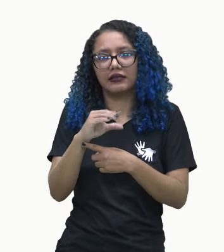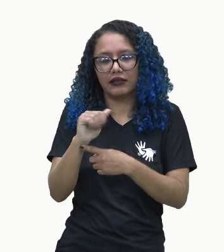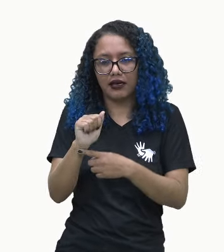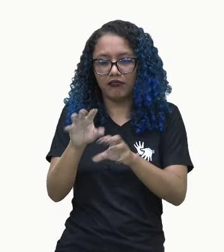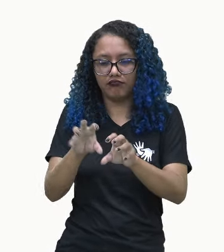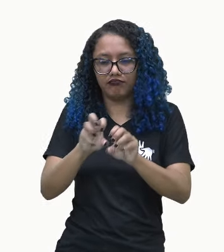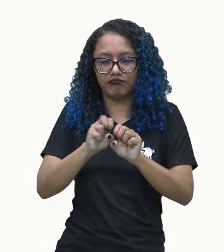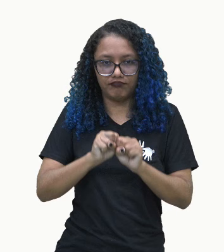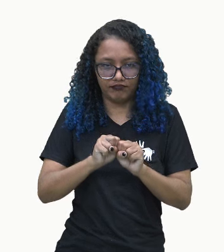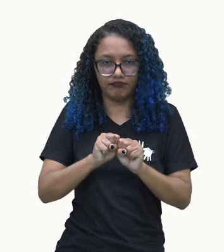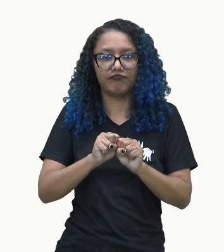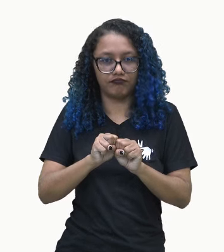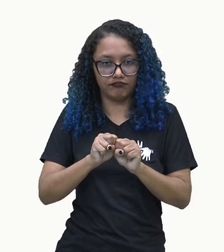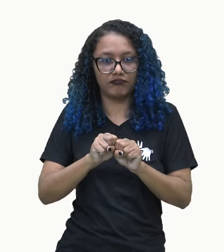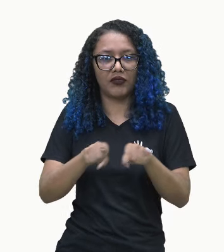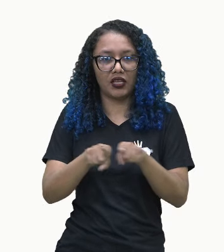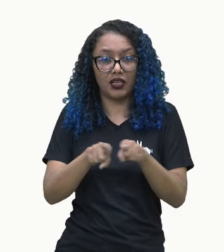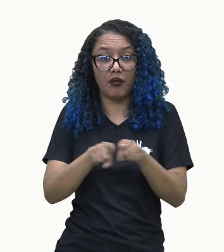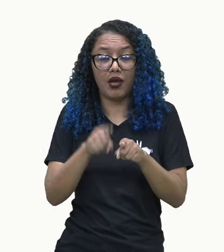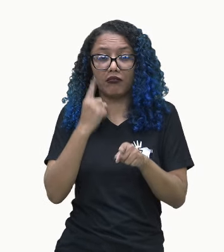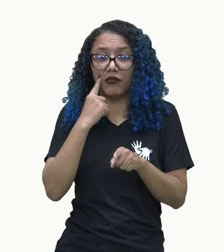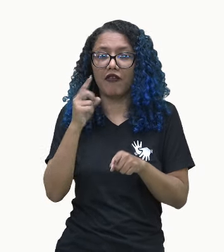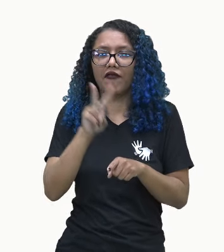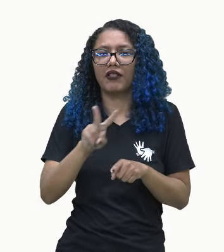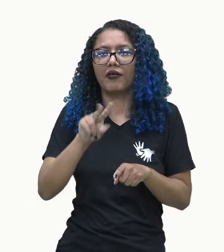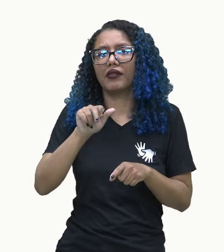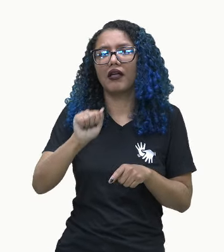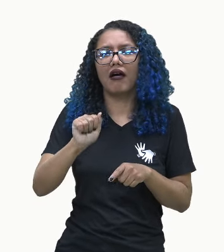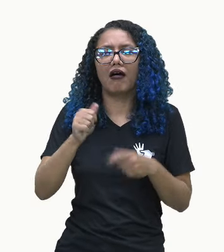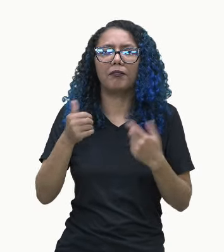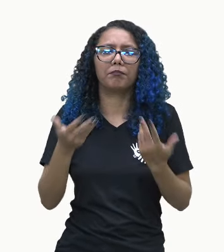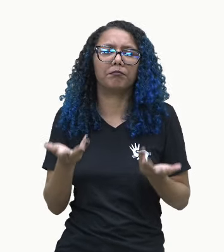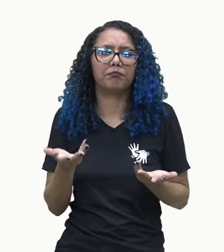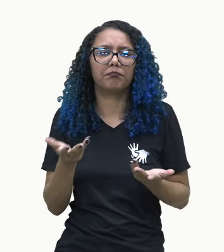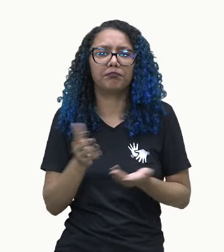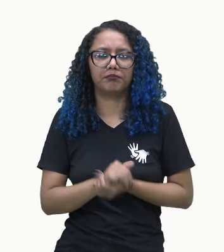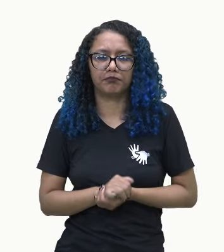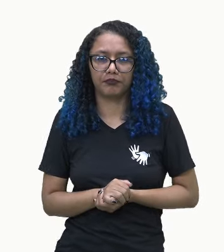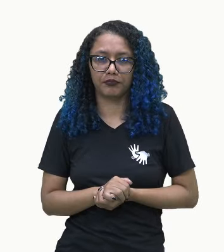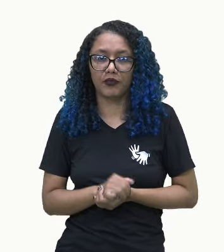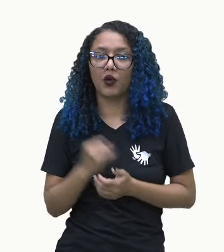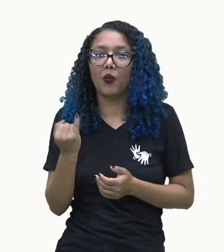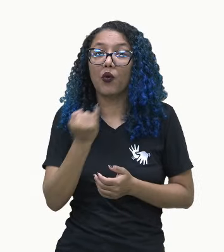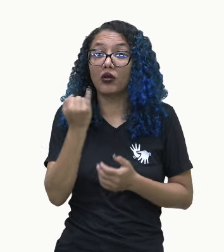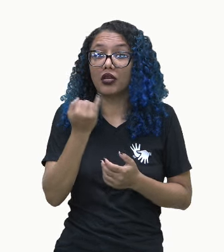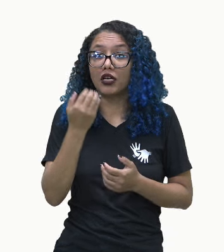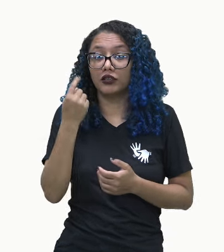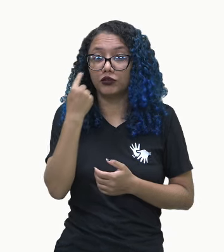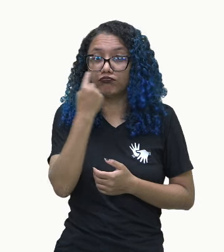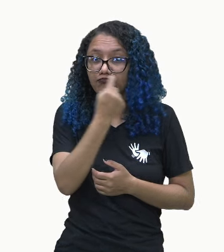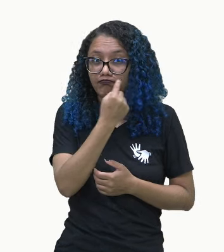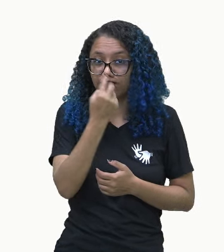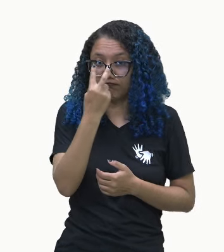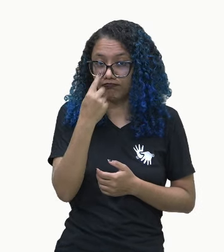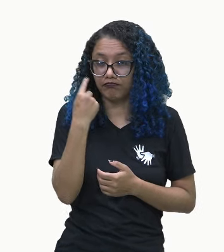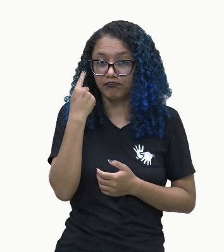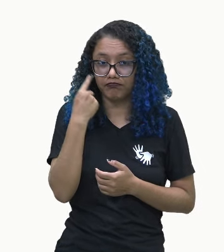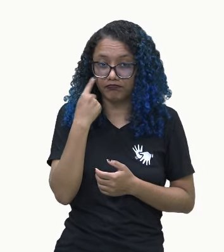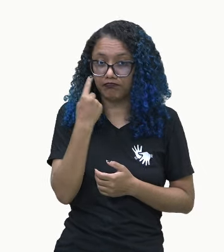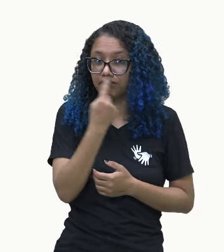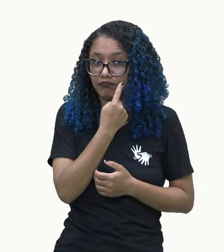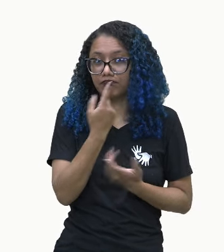tá? Enquanto a vitamina A, ela é importante para a visão, né? Para evitar